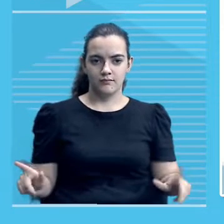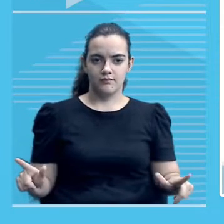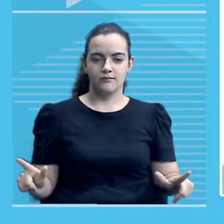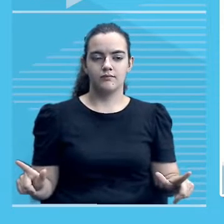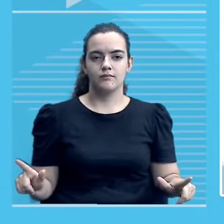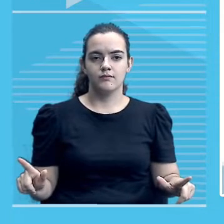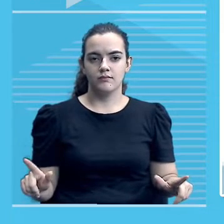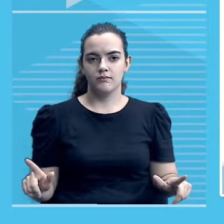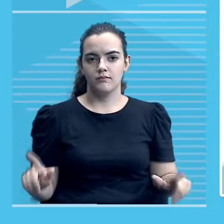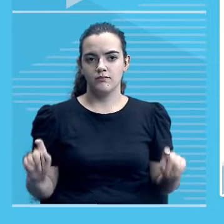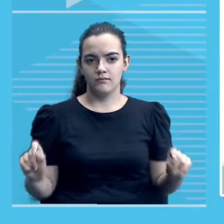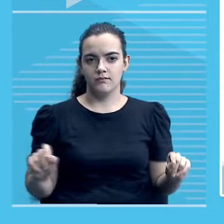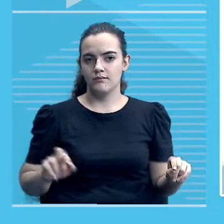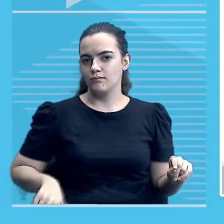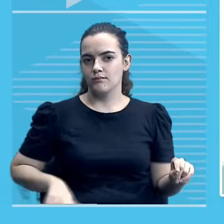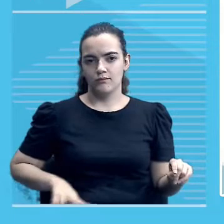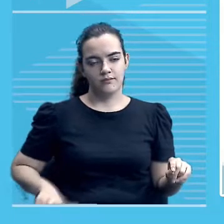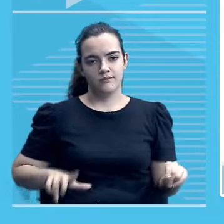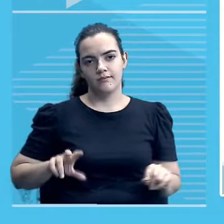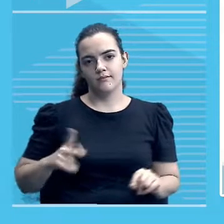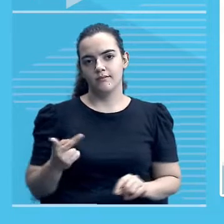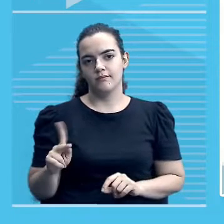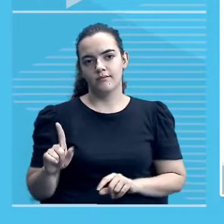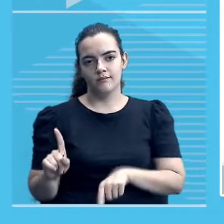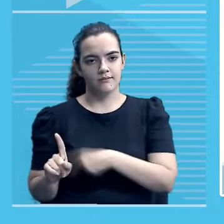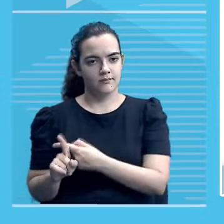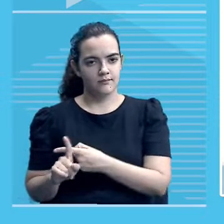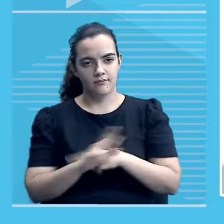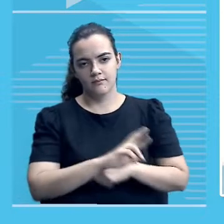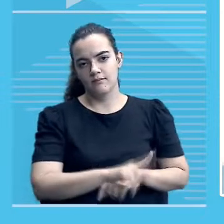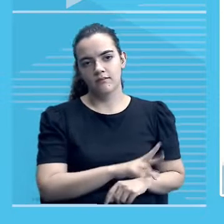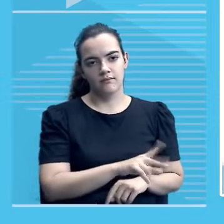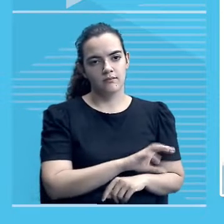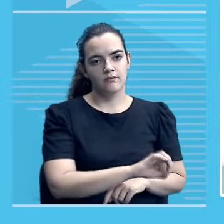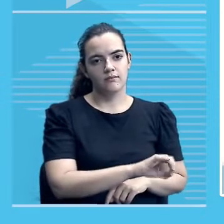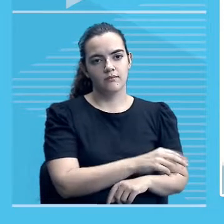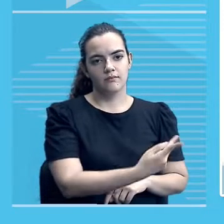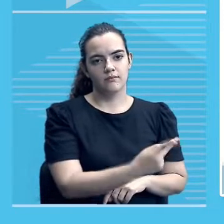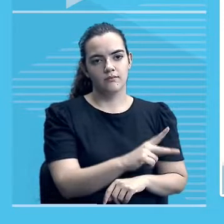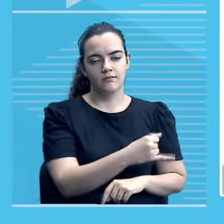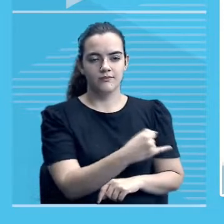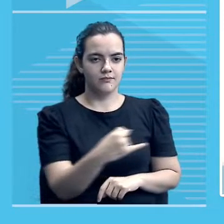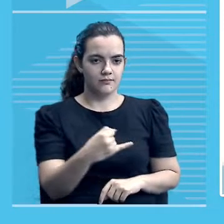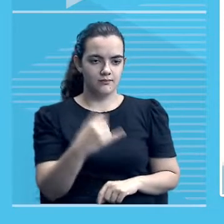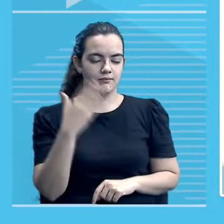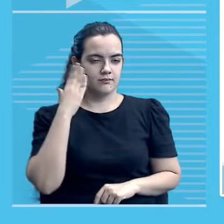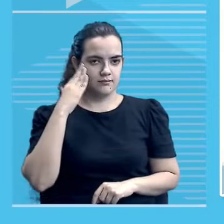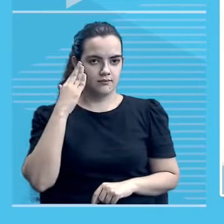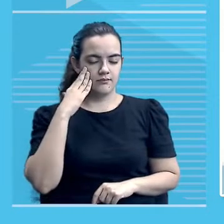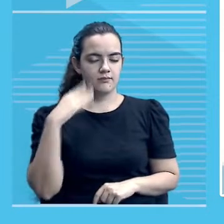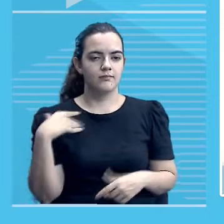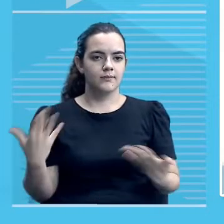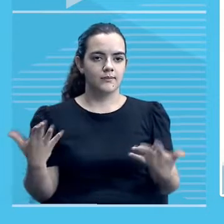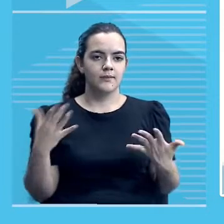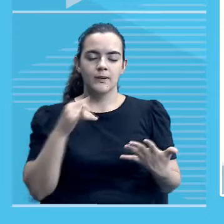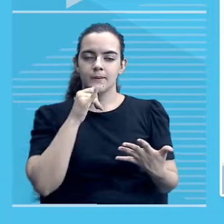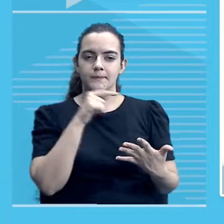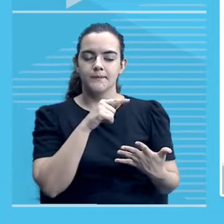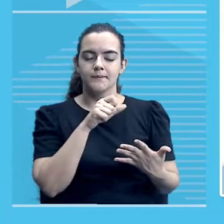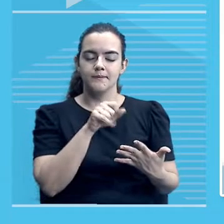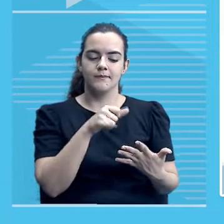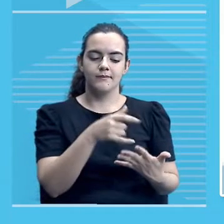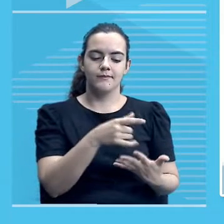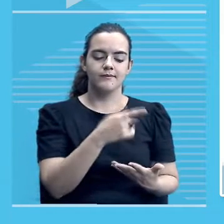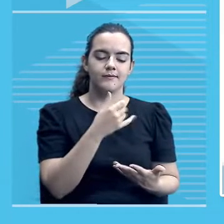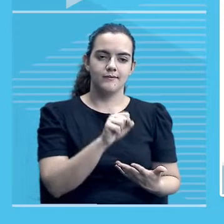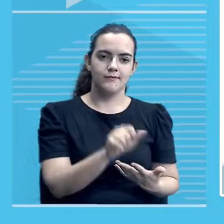ânion diferente de H-. E aí nós temos a reação, ó. Sais são resultado de uma reação entre um